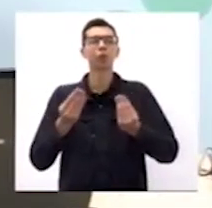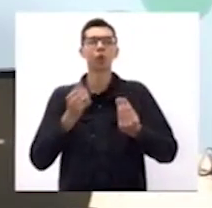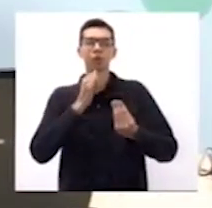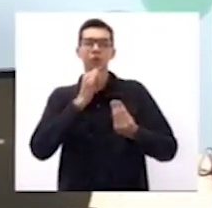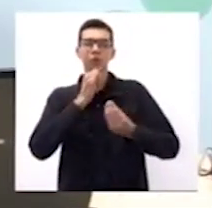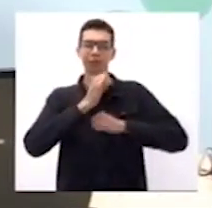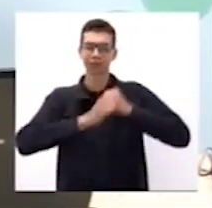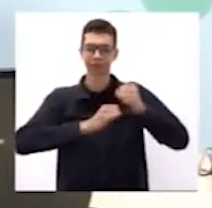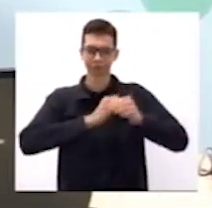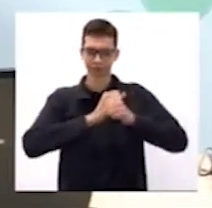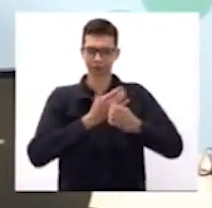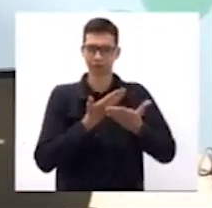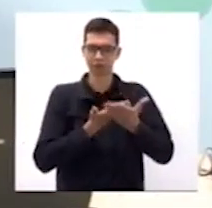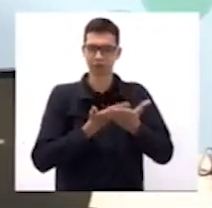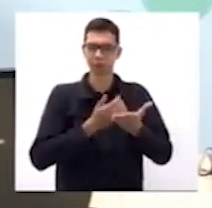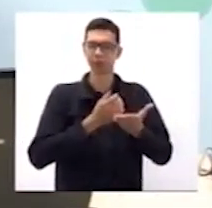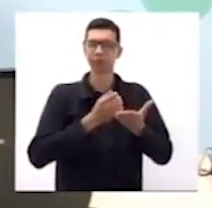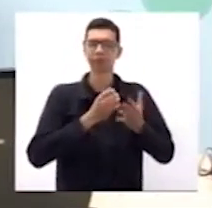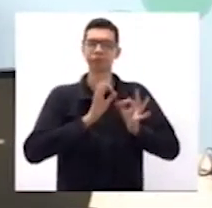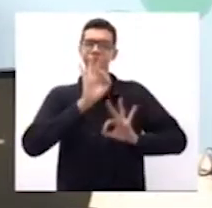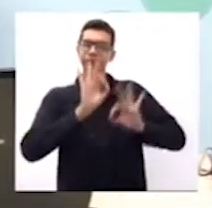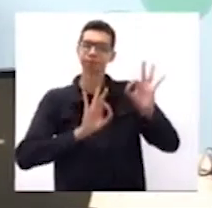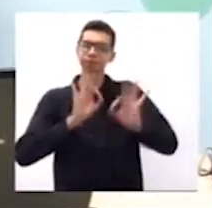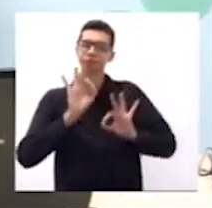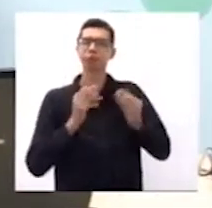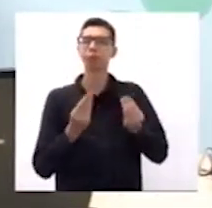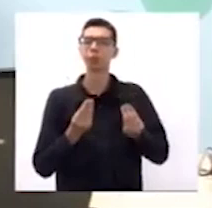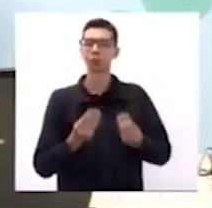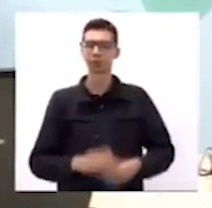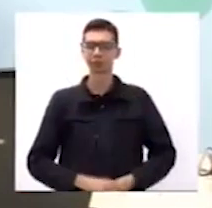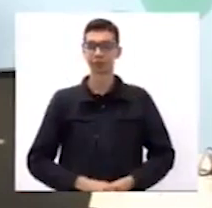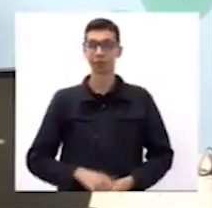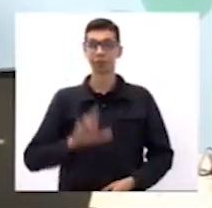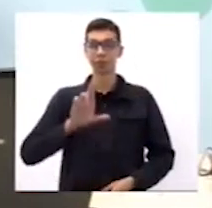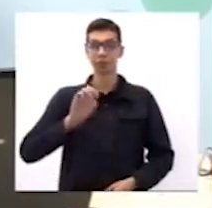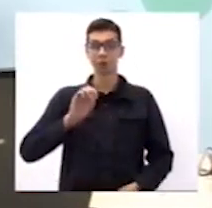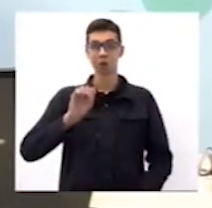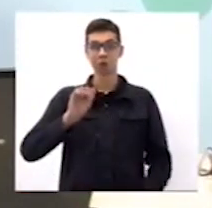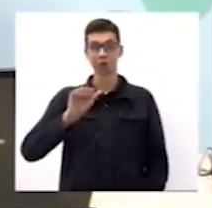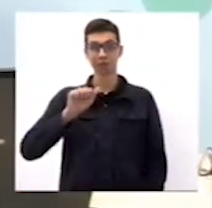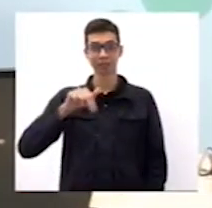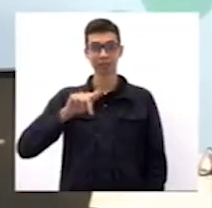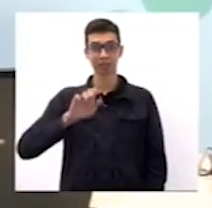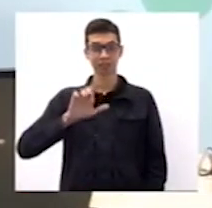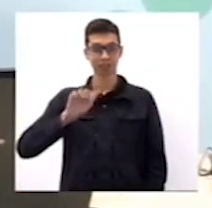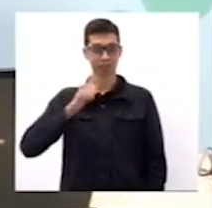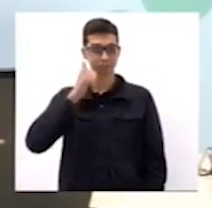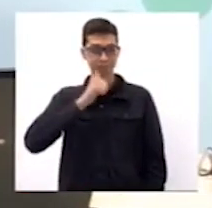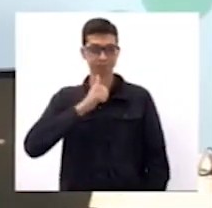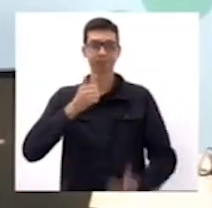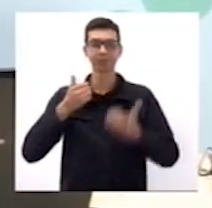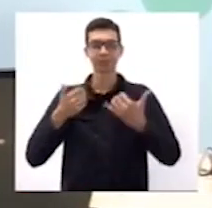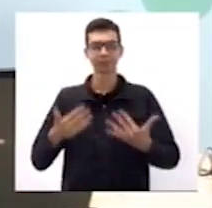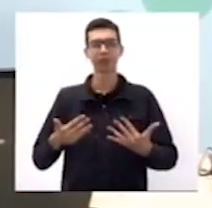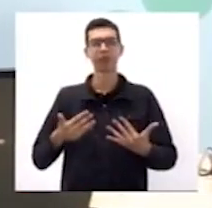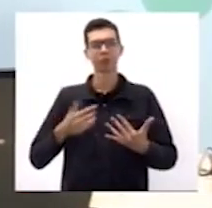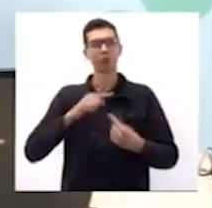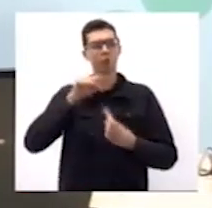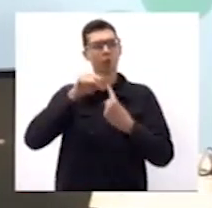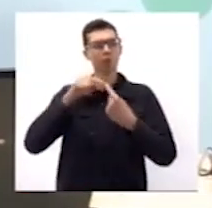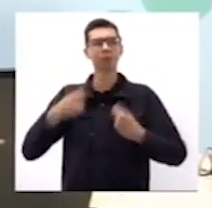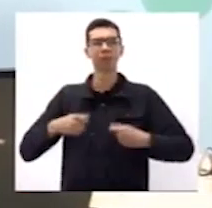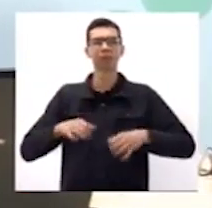virtual? Rosângela colocou objetividade e coerência. Daniela Maria